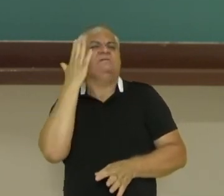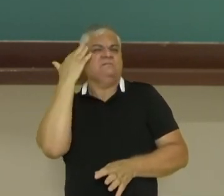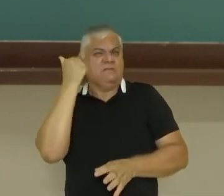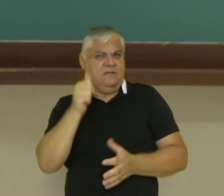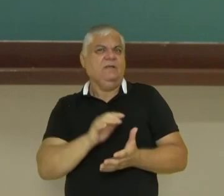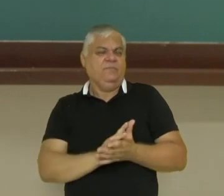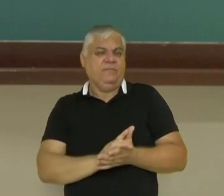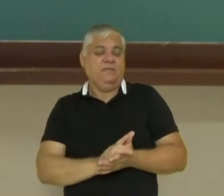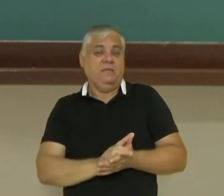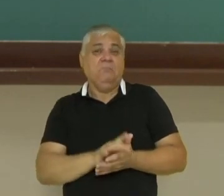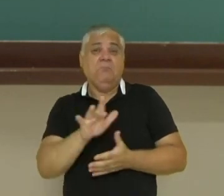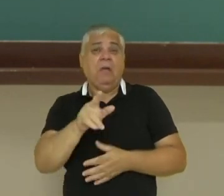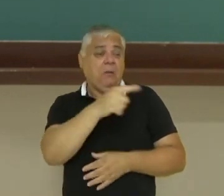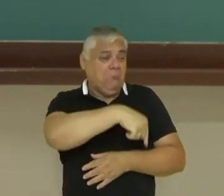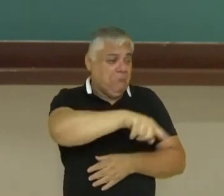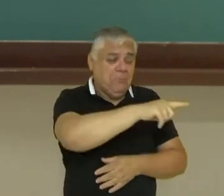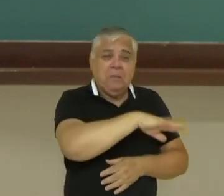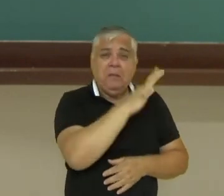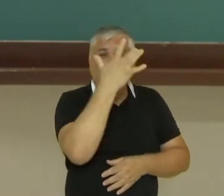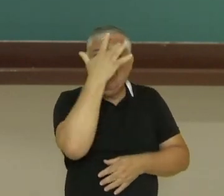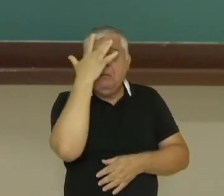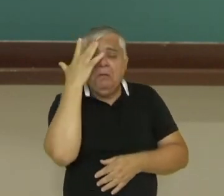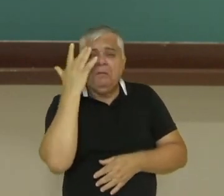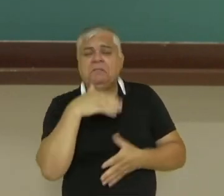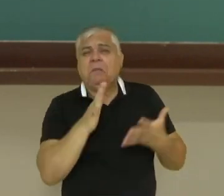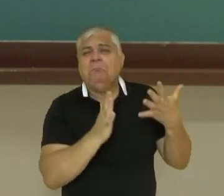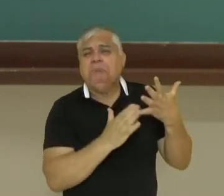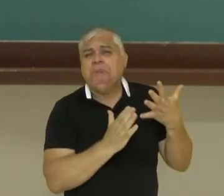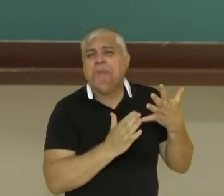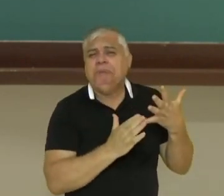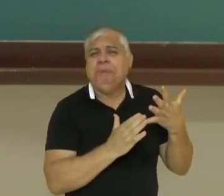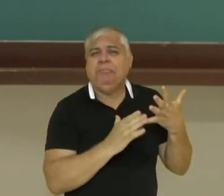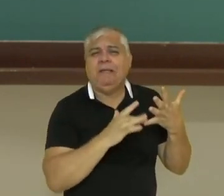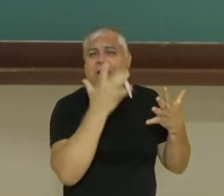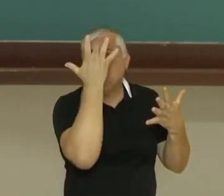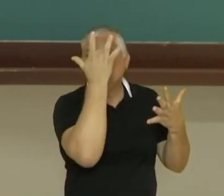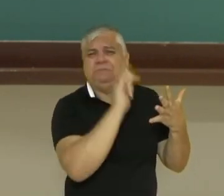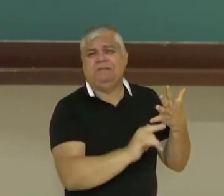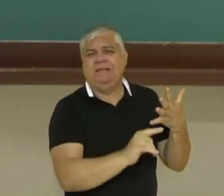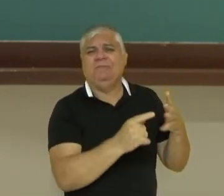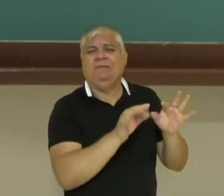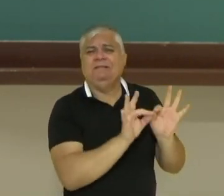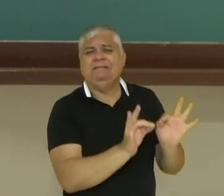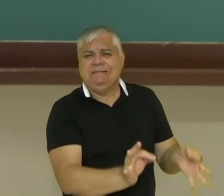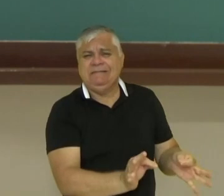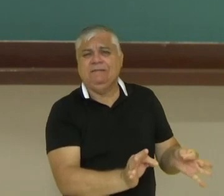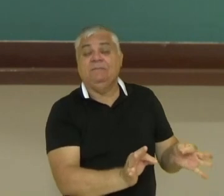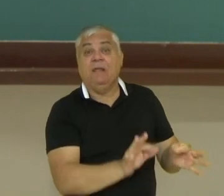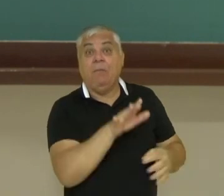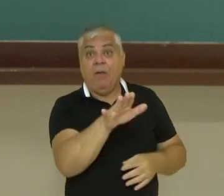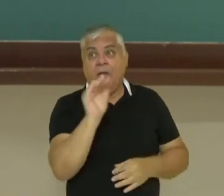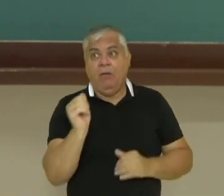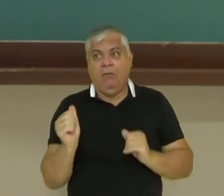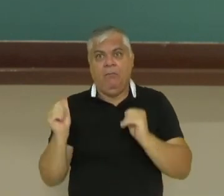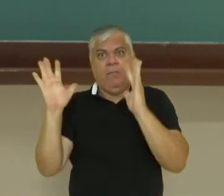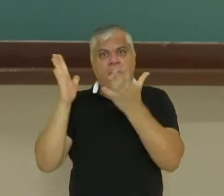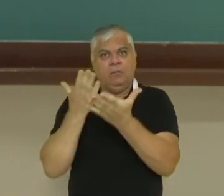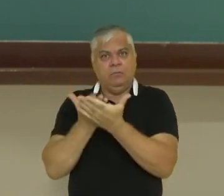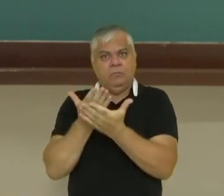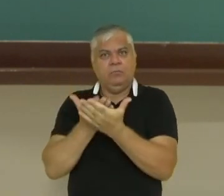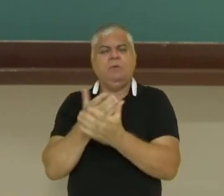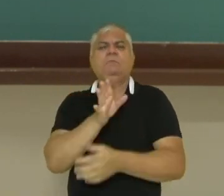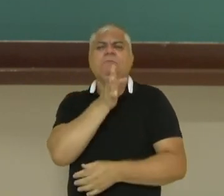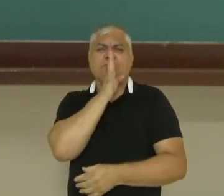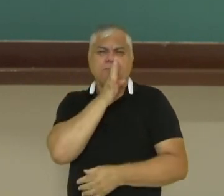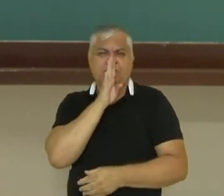Quem não sabia, né, eram as pessoas muitas vezes de baixa cultura que não se conheciam, né, os pessoal mais humilde ali que não sabia sobre isso. Mas